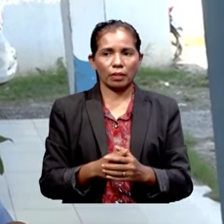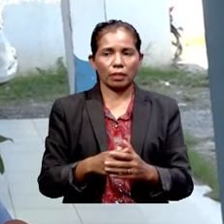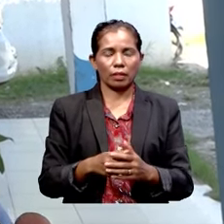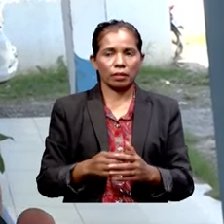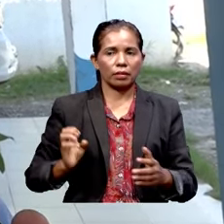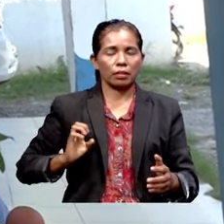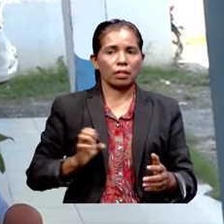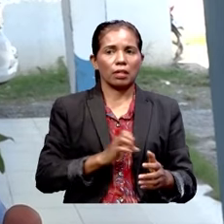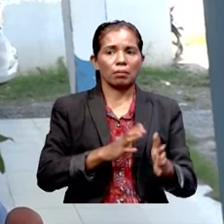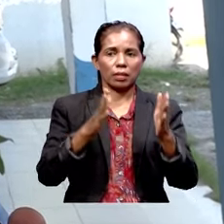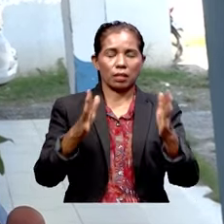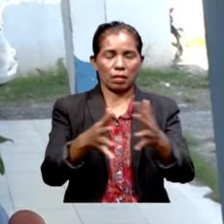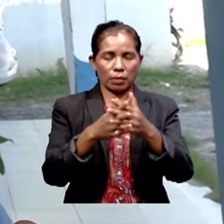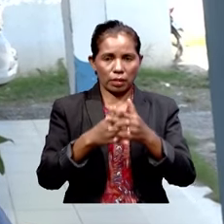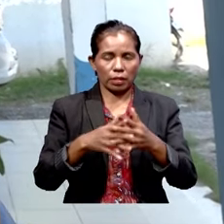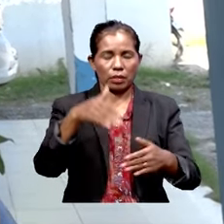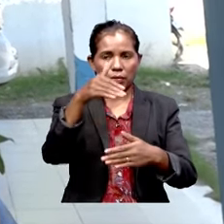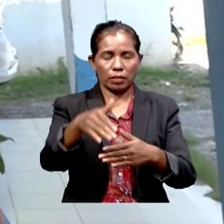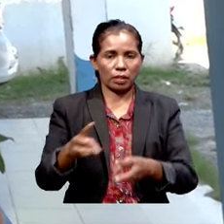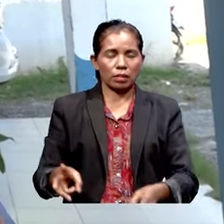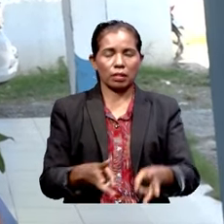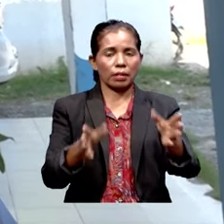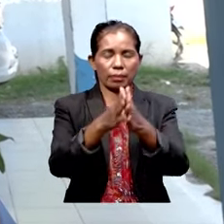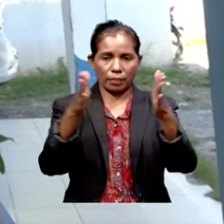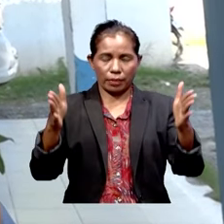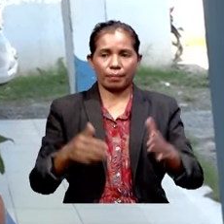Embaixada Americana na ONU, Estrada Bot,